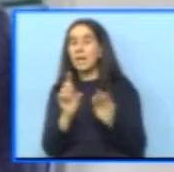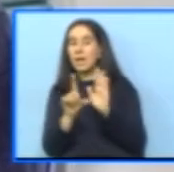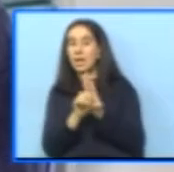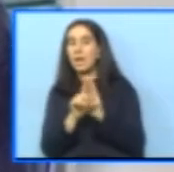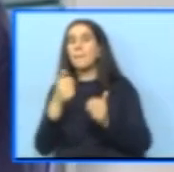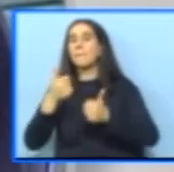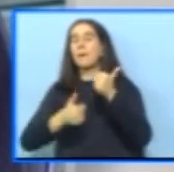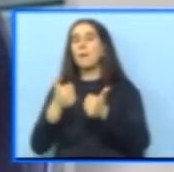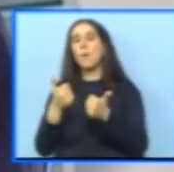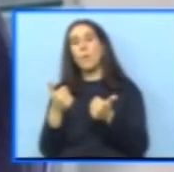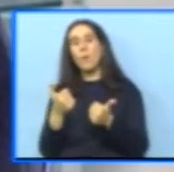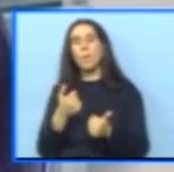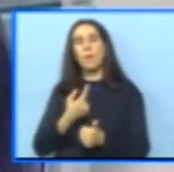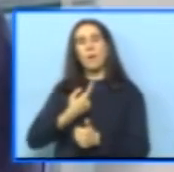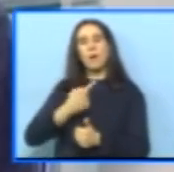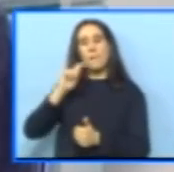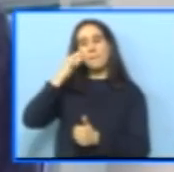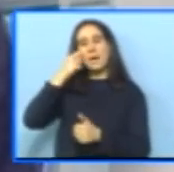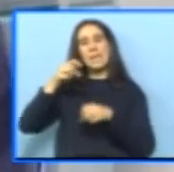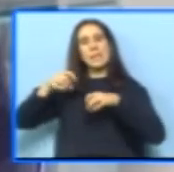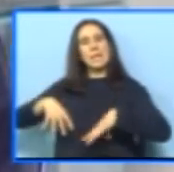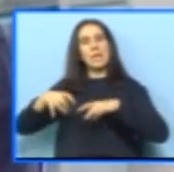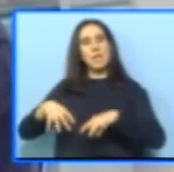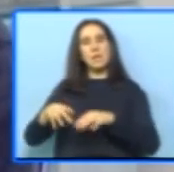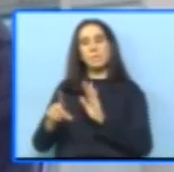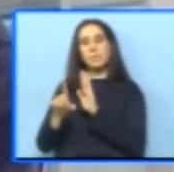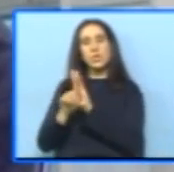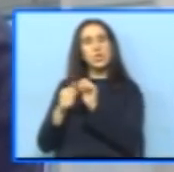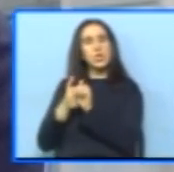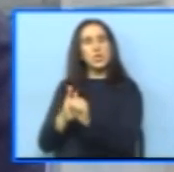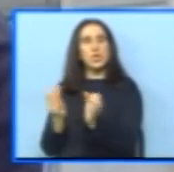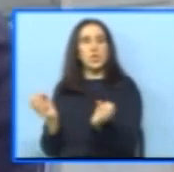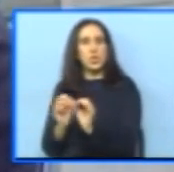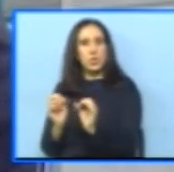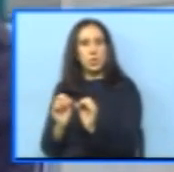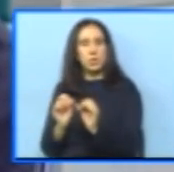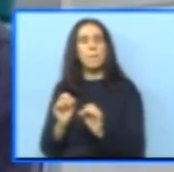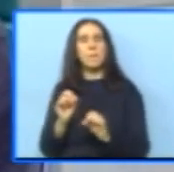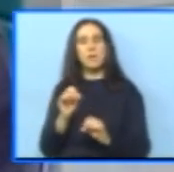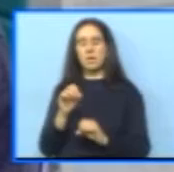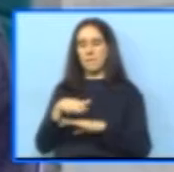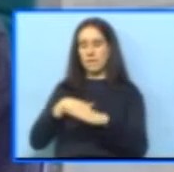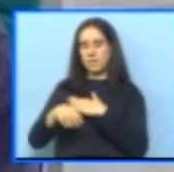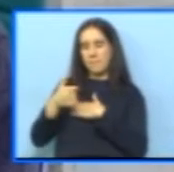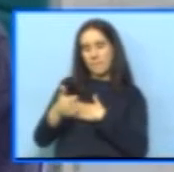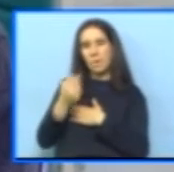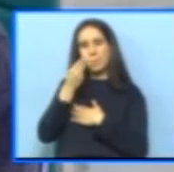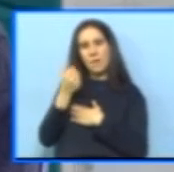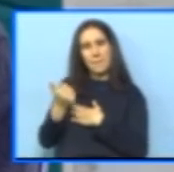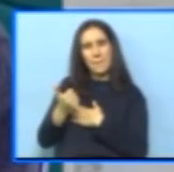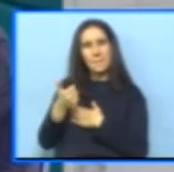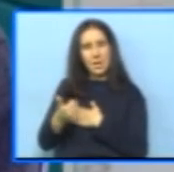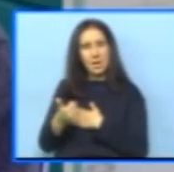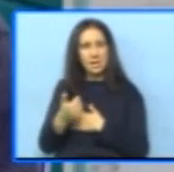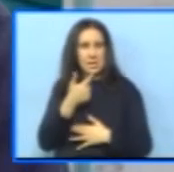pela questão de evitar as consequências de o não ter cumprido e não pela opção de fazer o bem pelo bem. Não sei se me estou